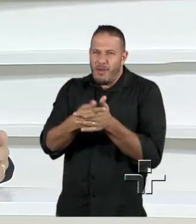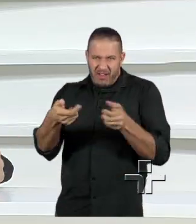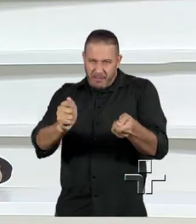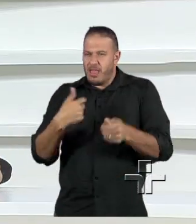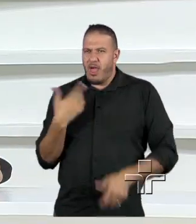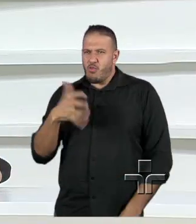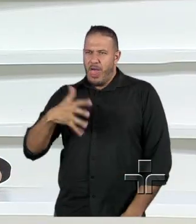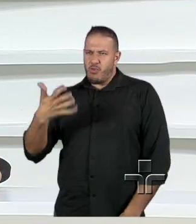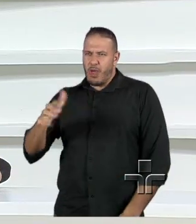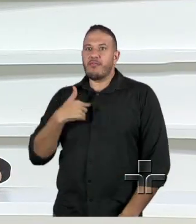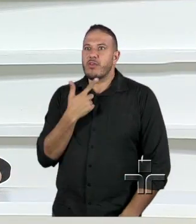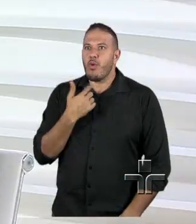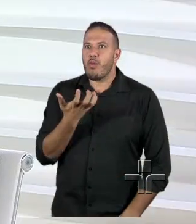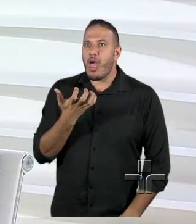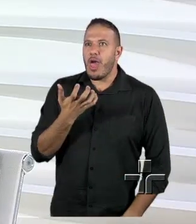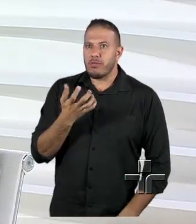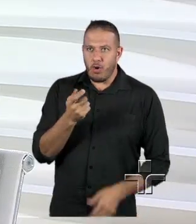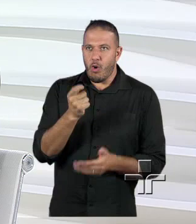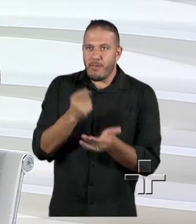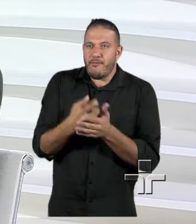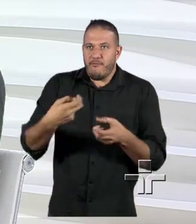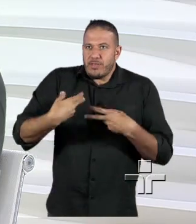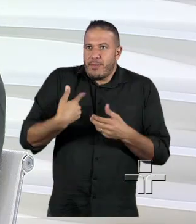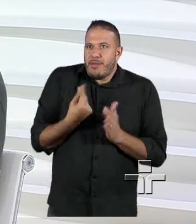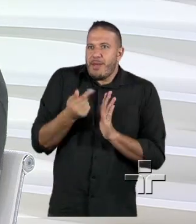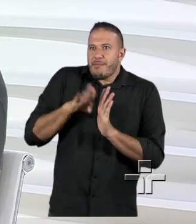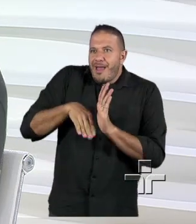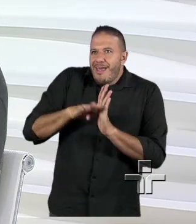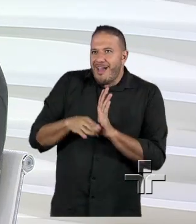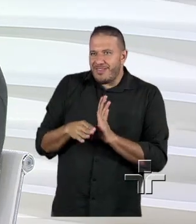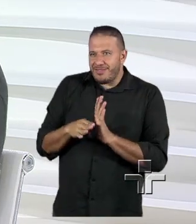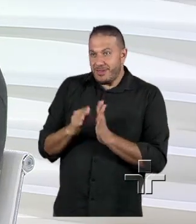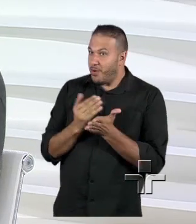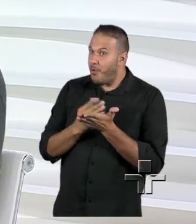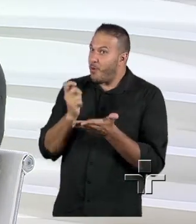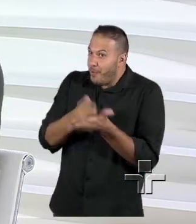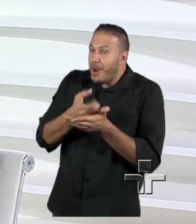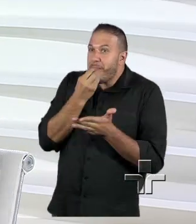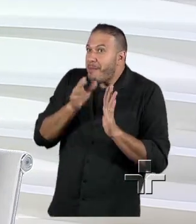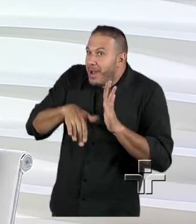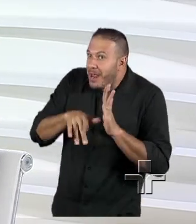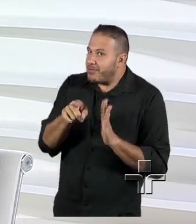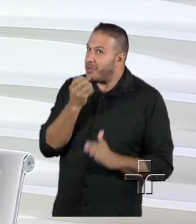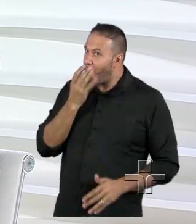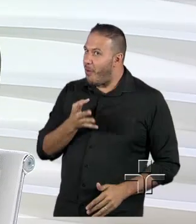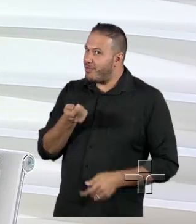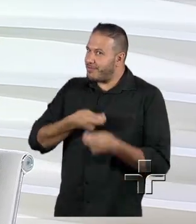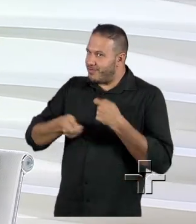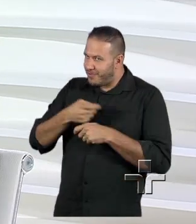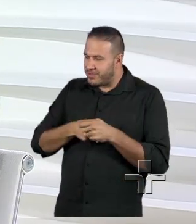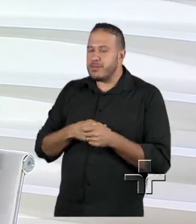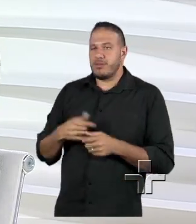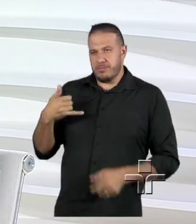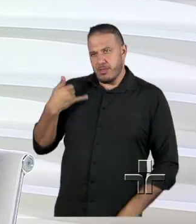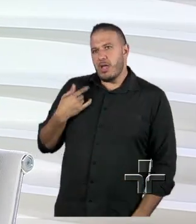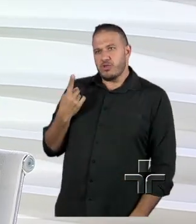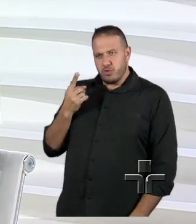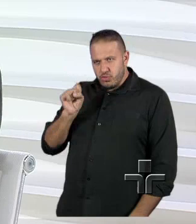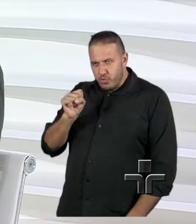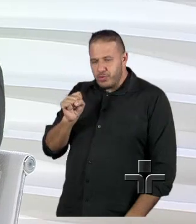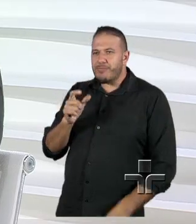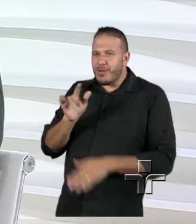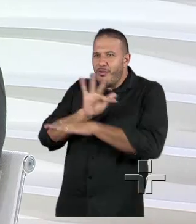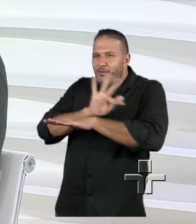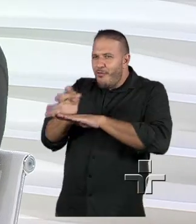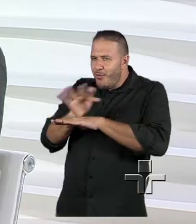já comecei, entende? Já comprar bem já é a primeira parte do negócio. E depois a segunda é vender bem. Então, fiz 18 anos, peguei o Fusquinha que está